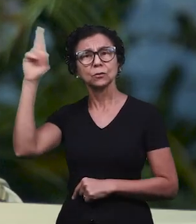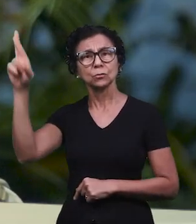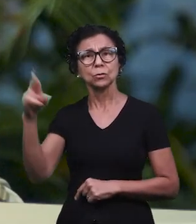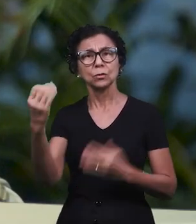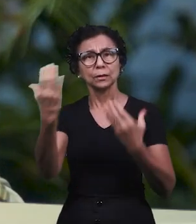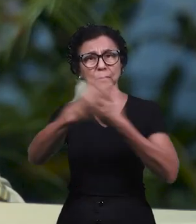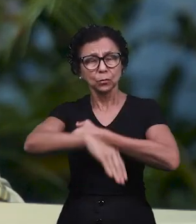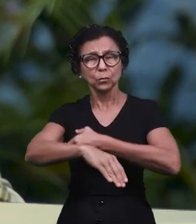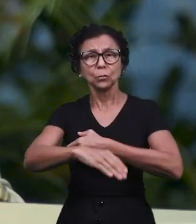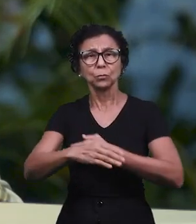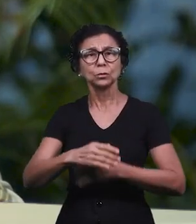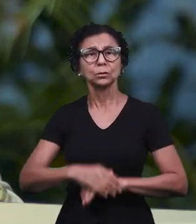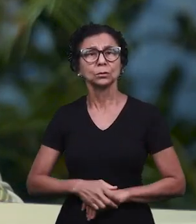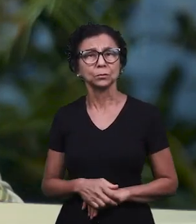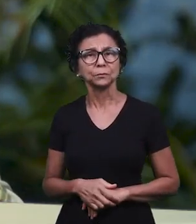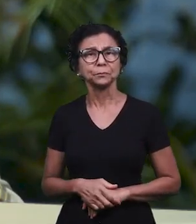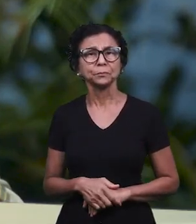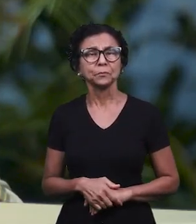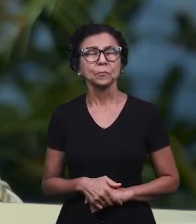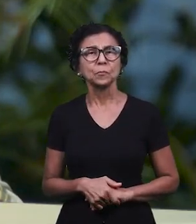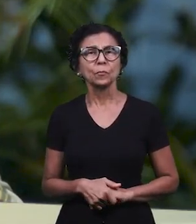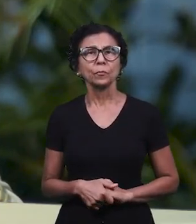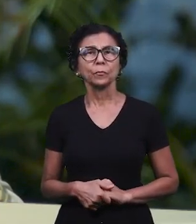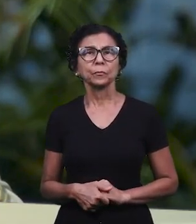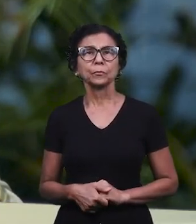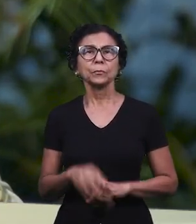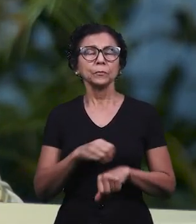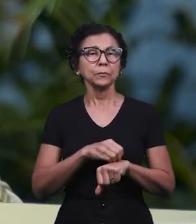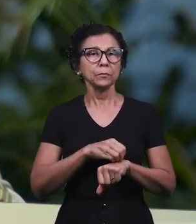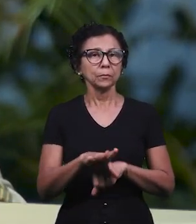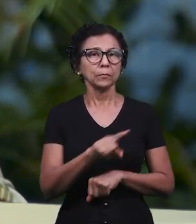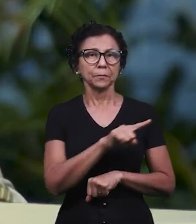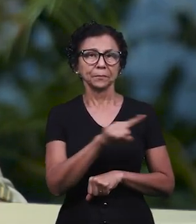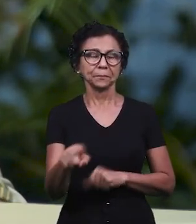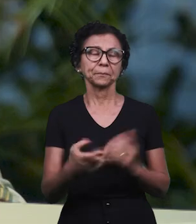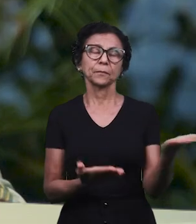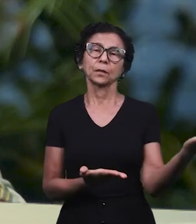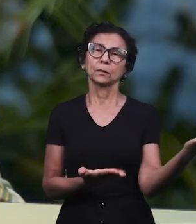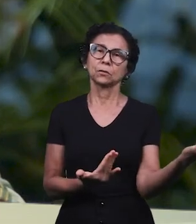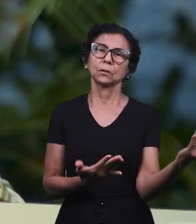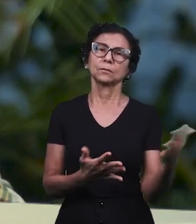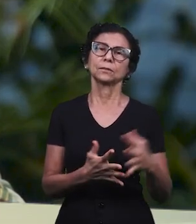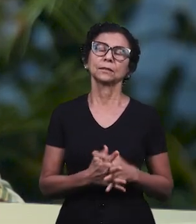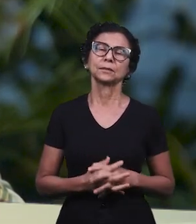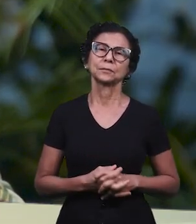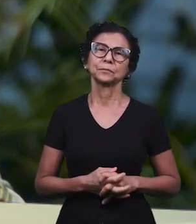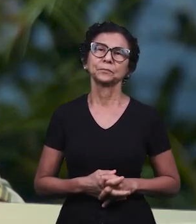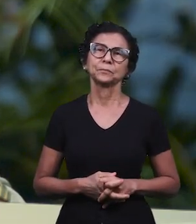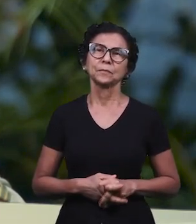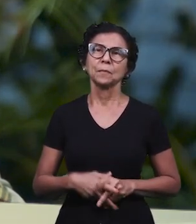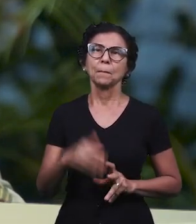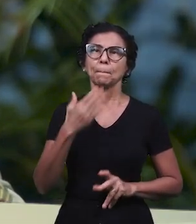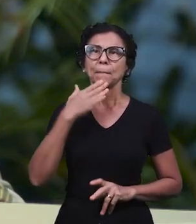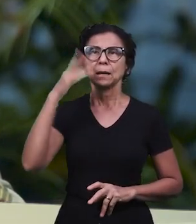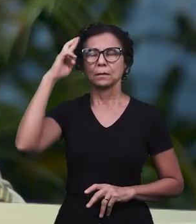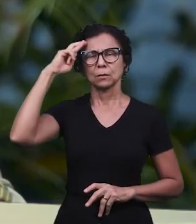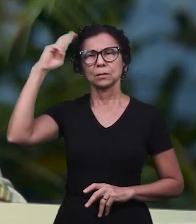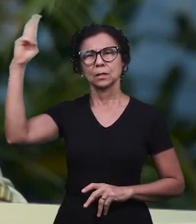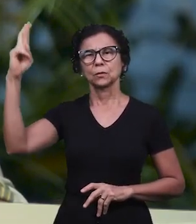fiz para mim. Então a primeira orientação, recomendação que eu dou para os jovens, é que eles busquem do Senhor uma